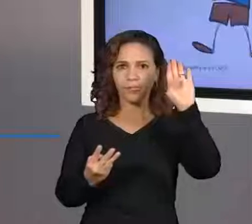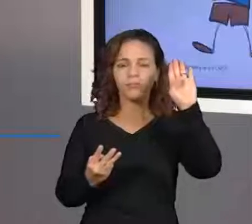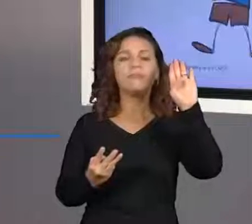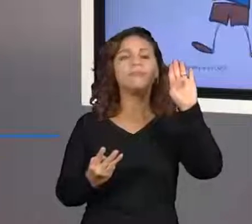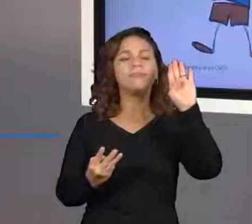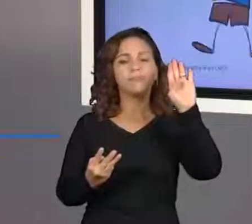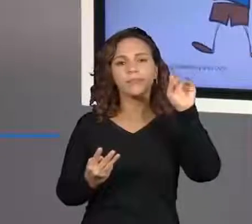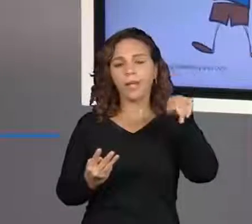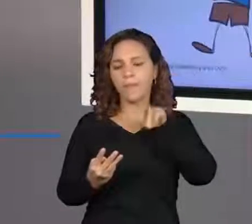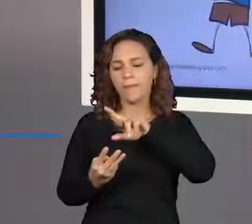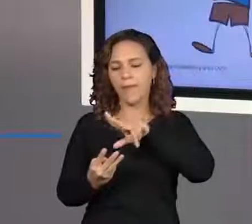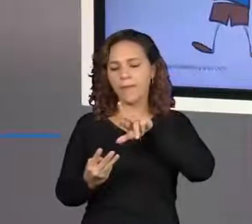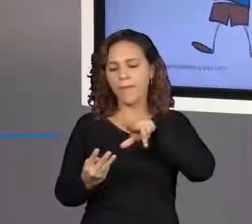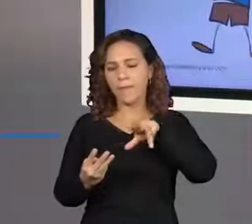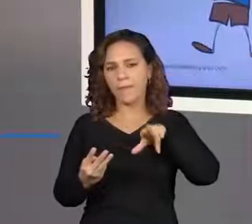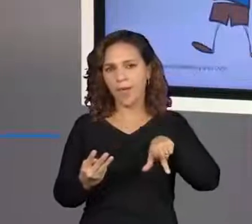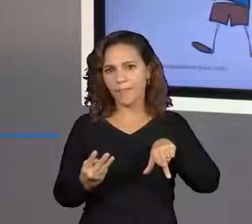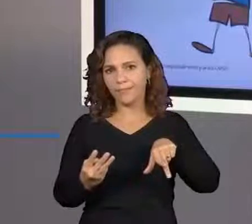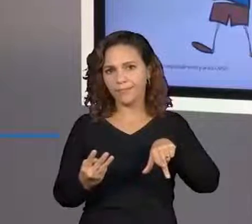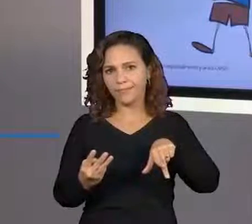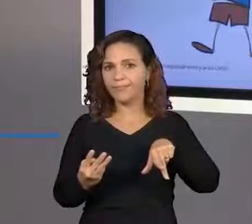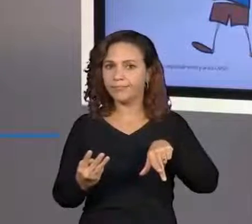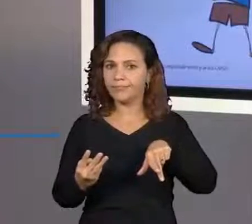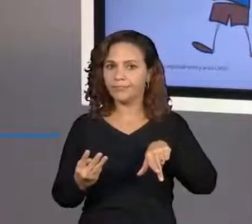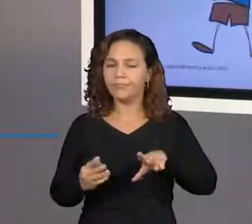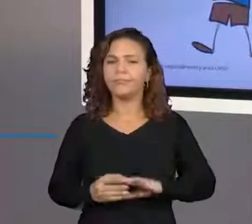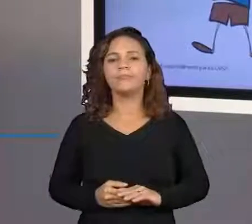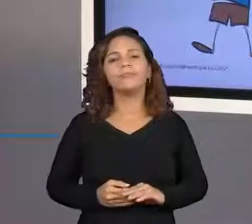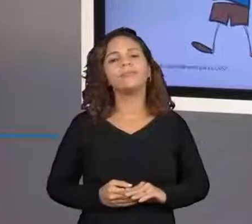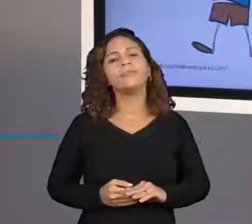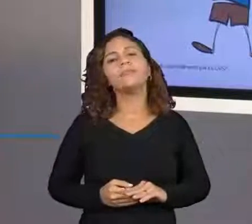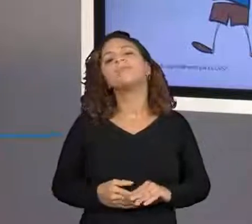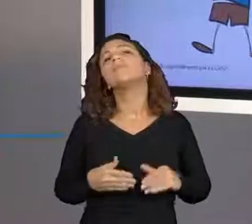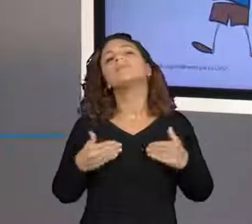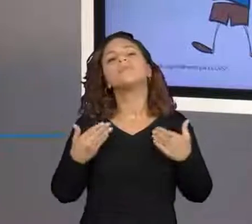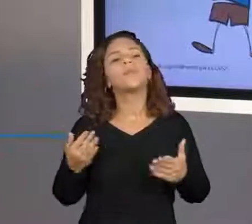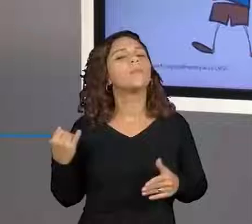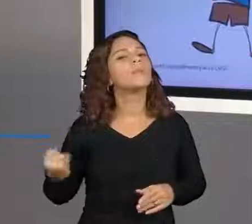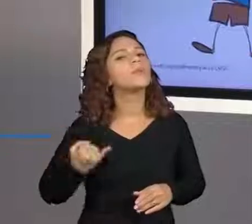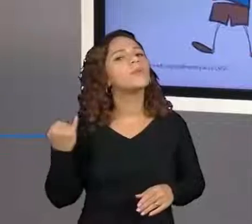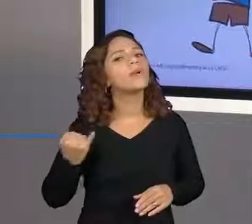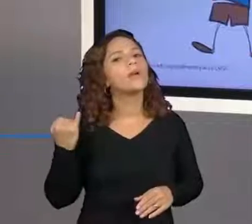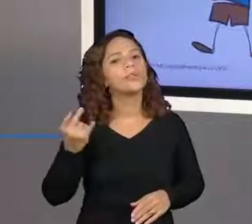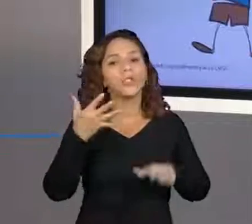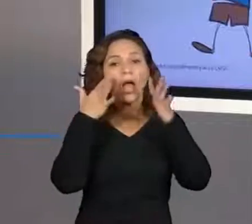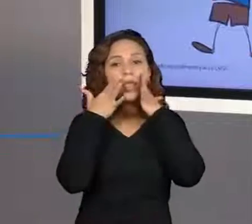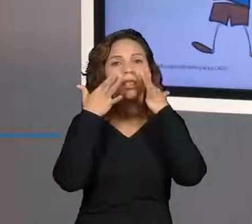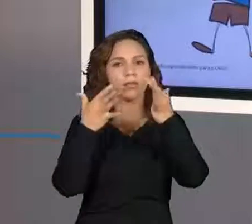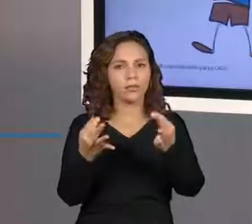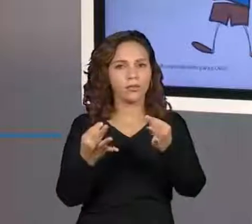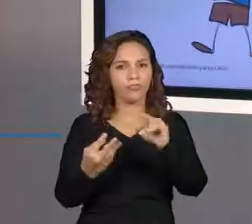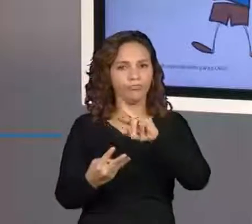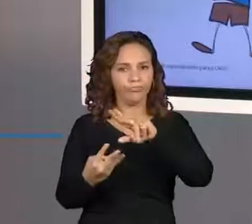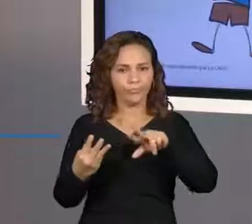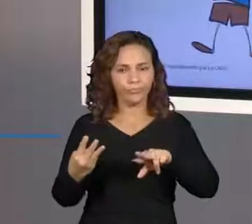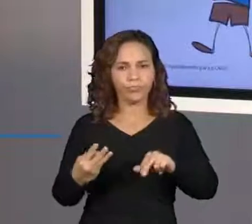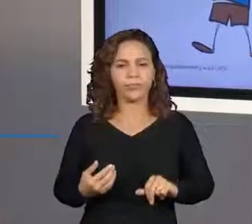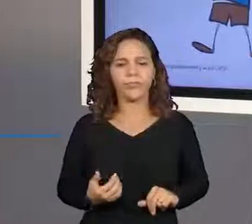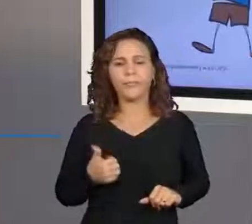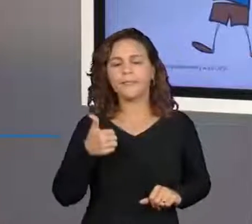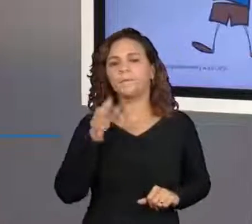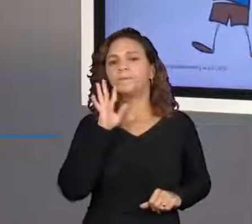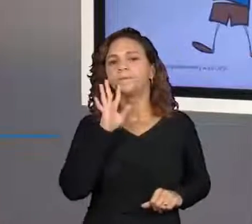completamente diferentes quando ele é utilizado. Então, é muito importante prestar atenção nesses balões.